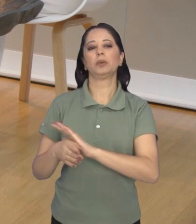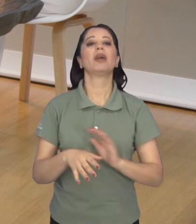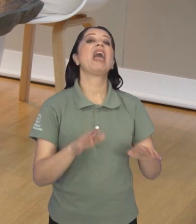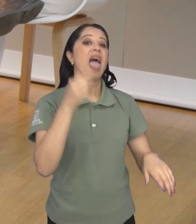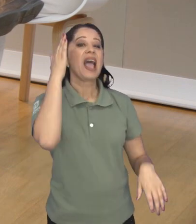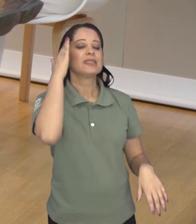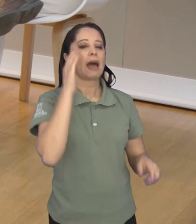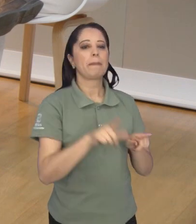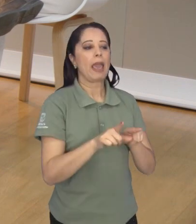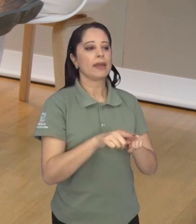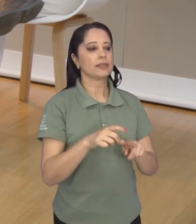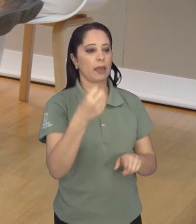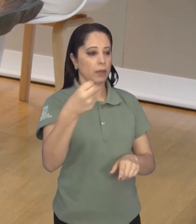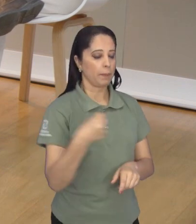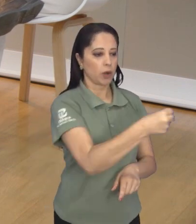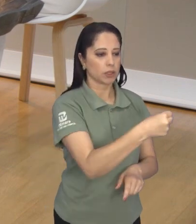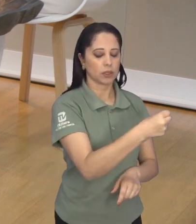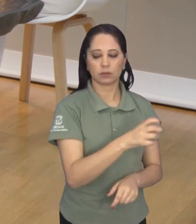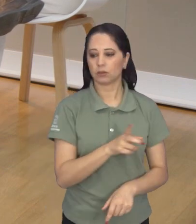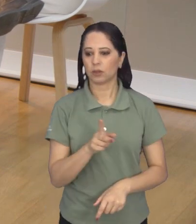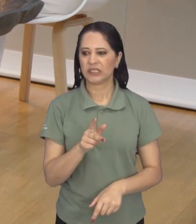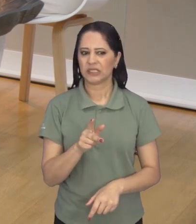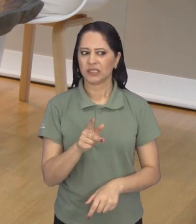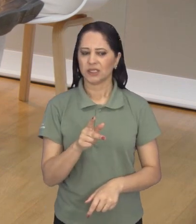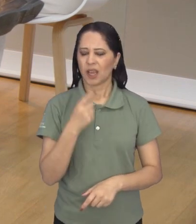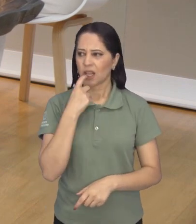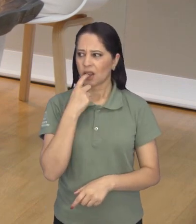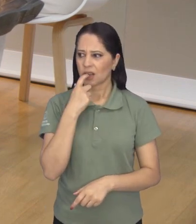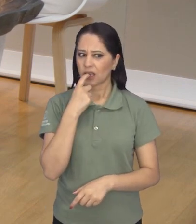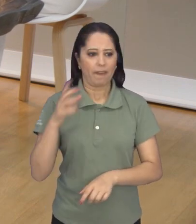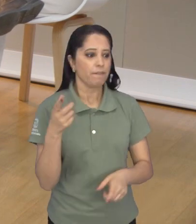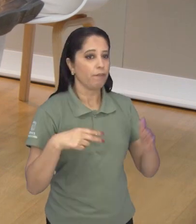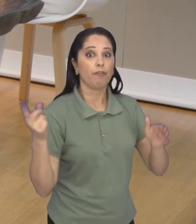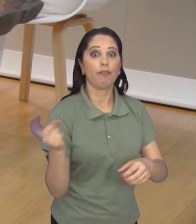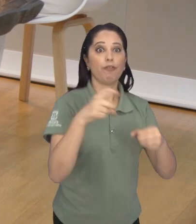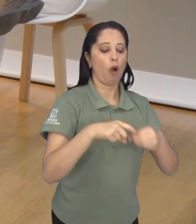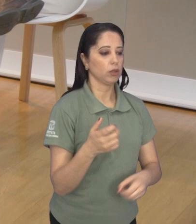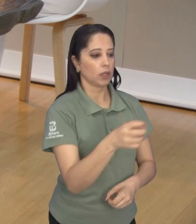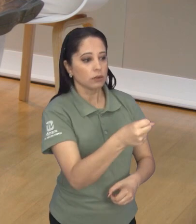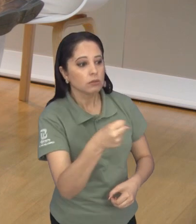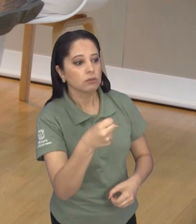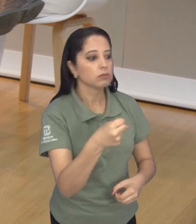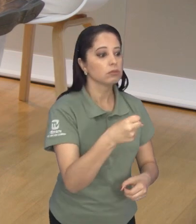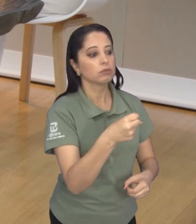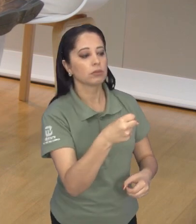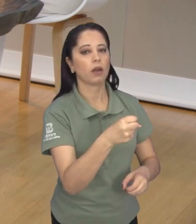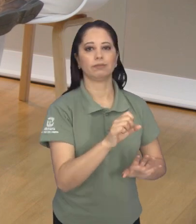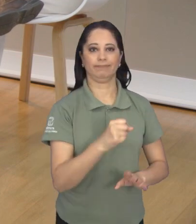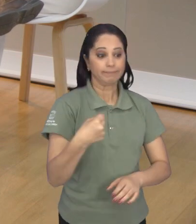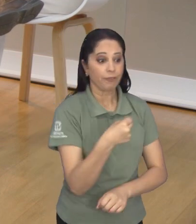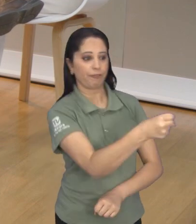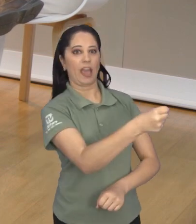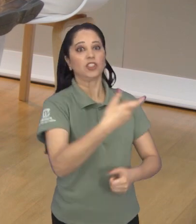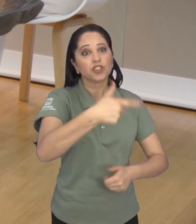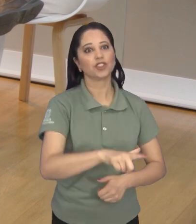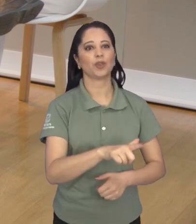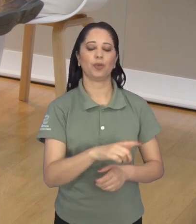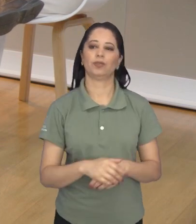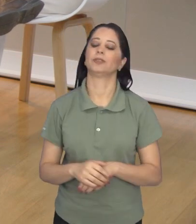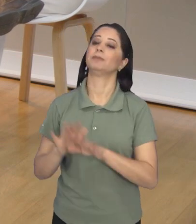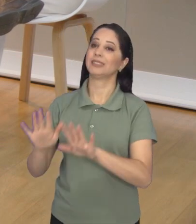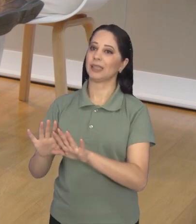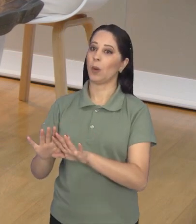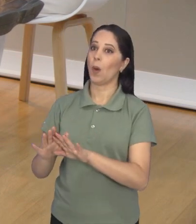isso. Tenho que voltar para ver se eu fechei realmente a porta. É um tique. A diferença da mania é que a mania, o indivíduo